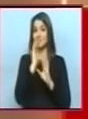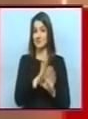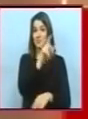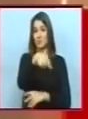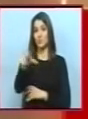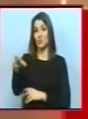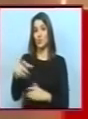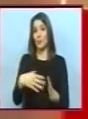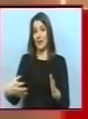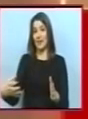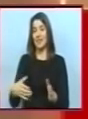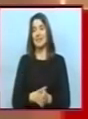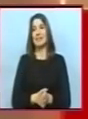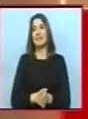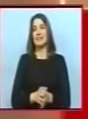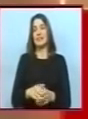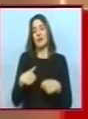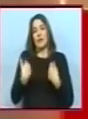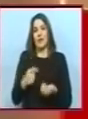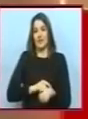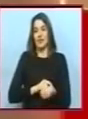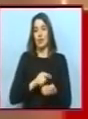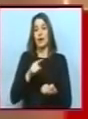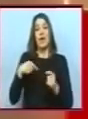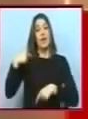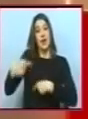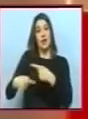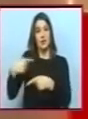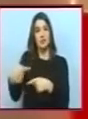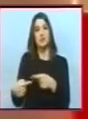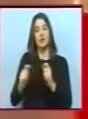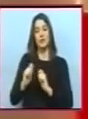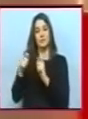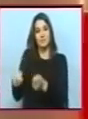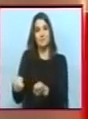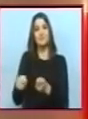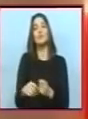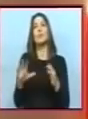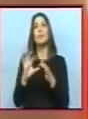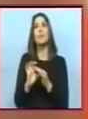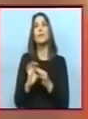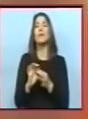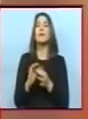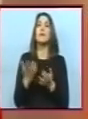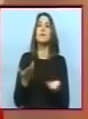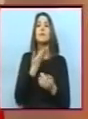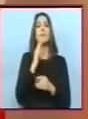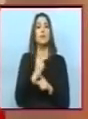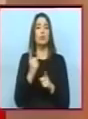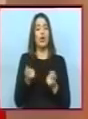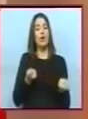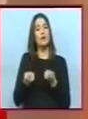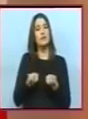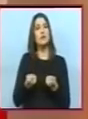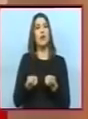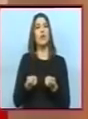heranças, aquilo que estávamos a conversar um bocadinho, tem a ver com alguma organização e perspectiva para um futuro